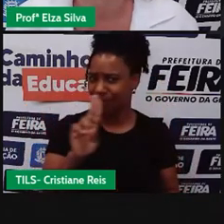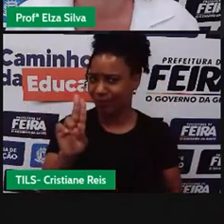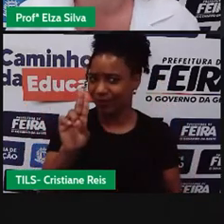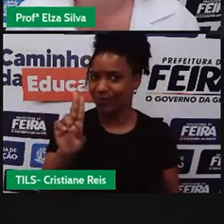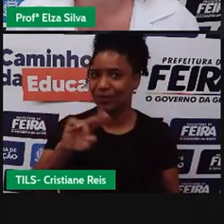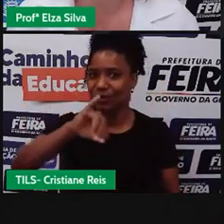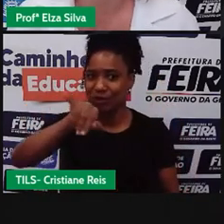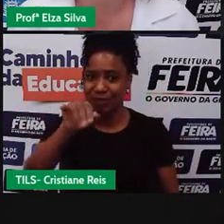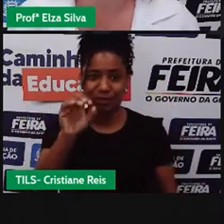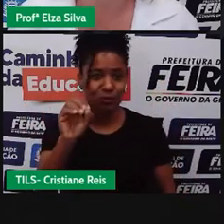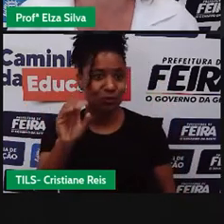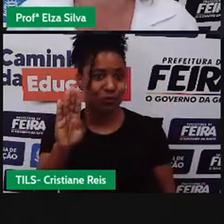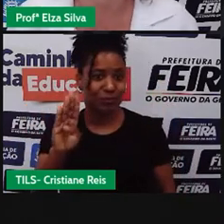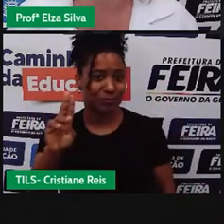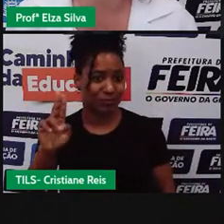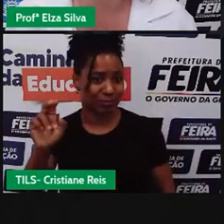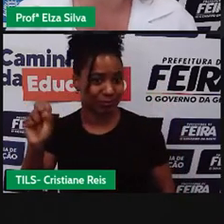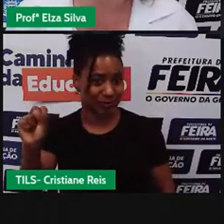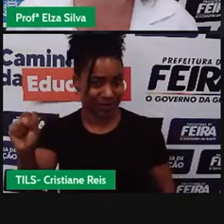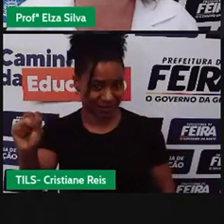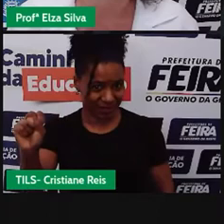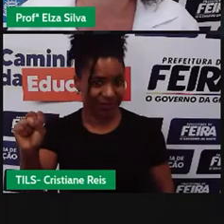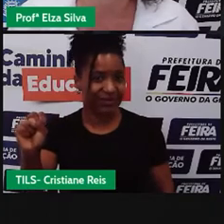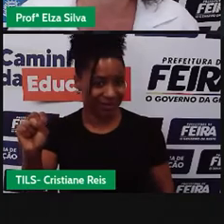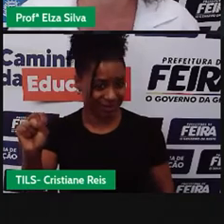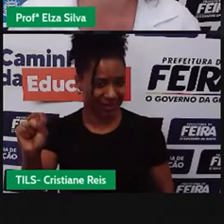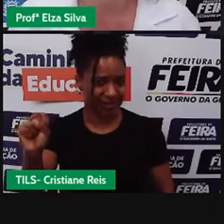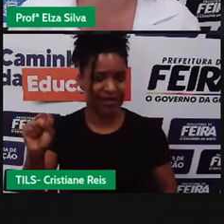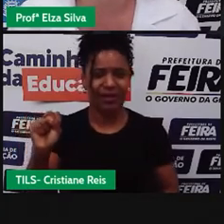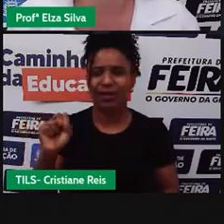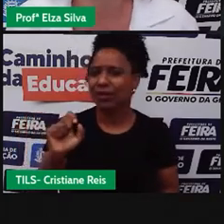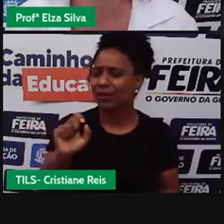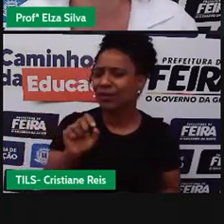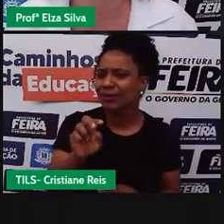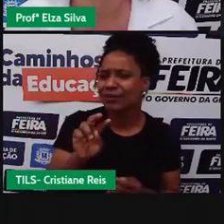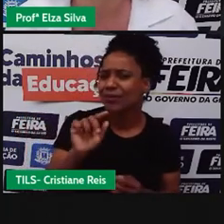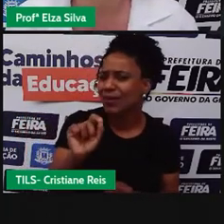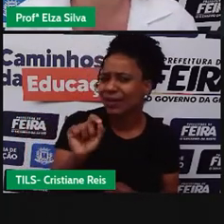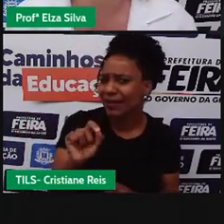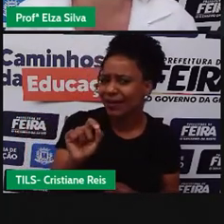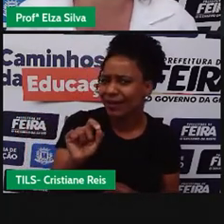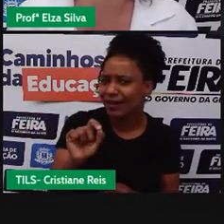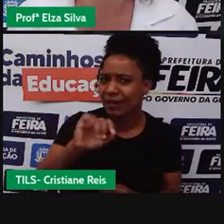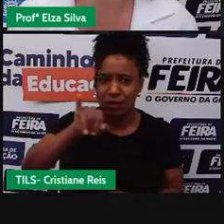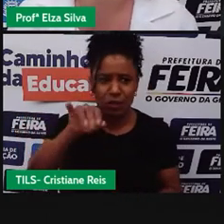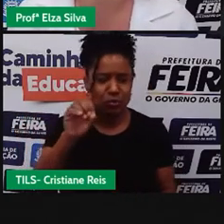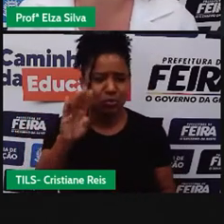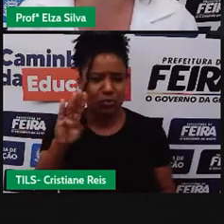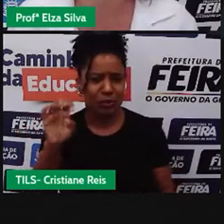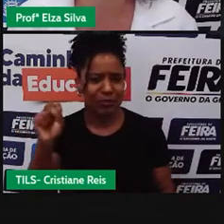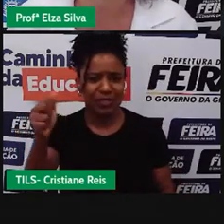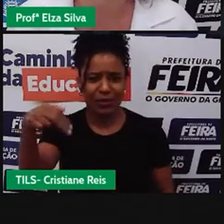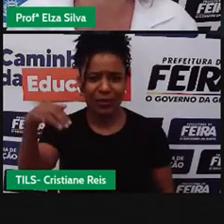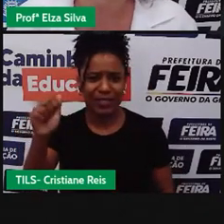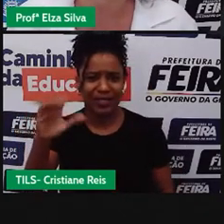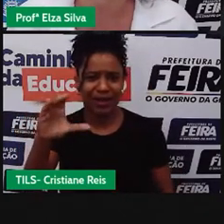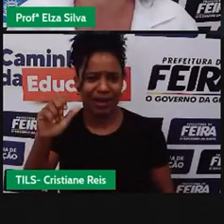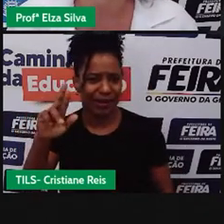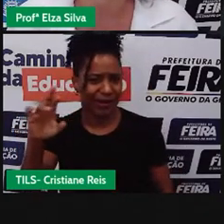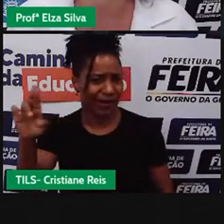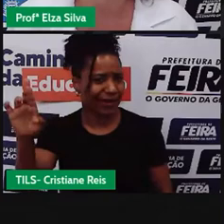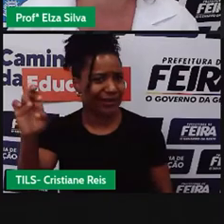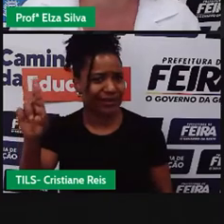careers. Nós vamos falar sobre empregos e profissões, empregos e